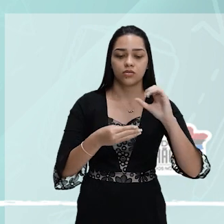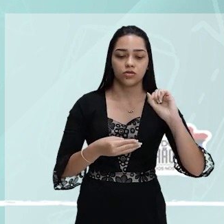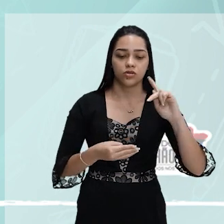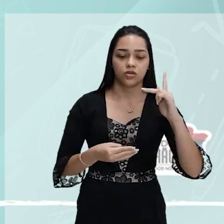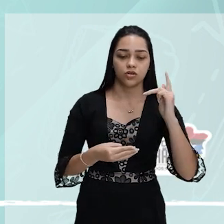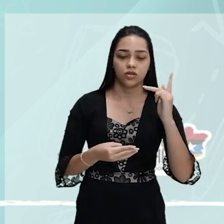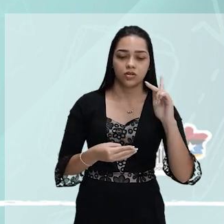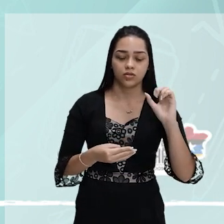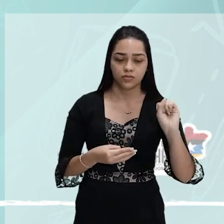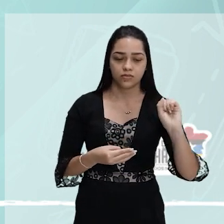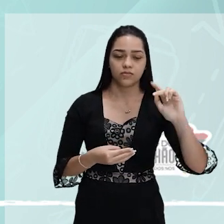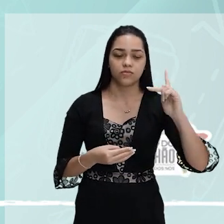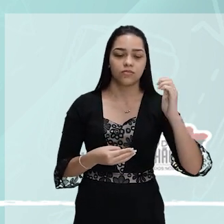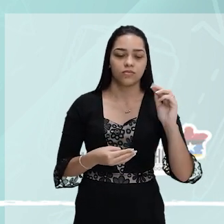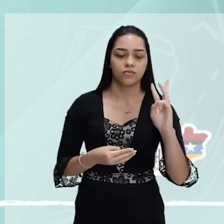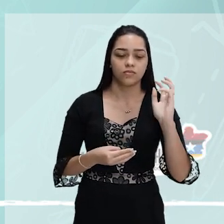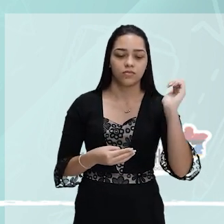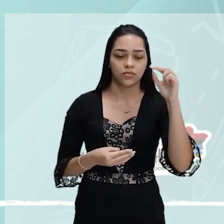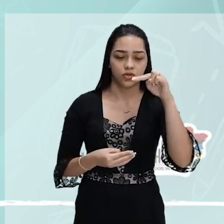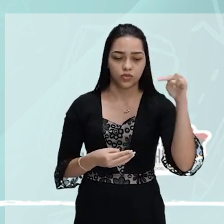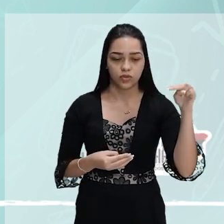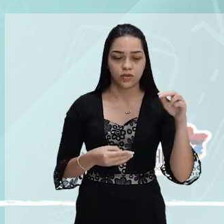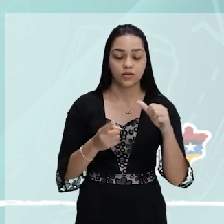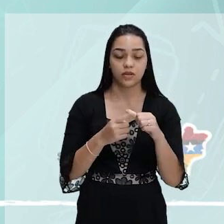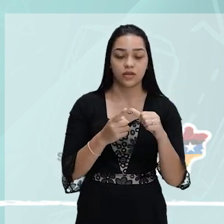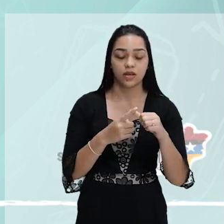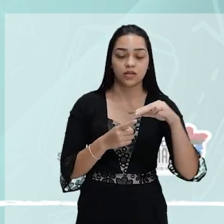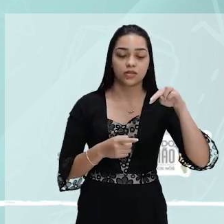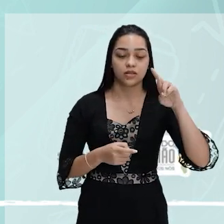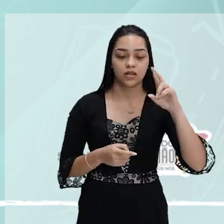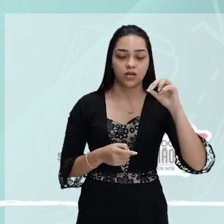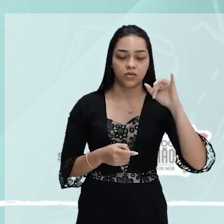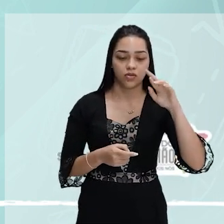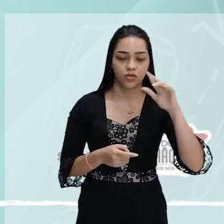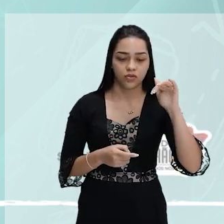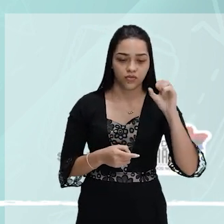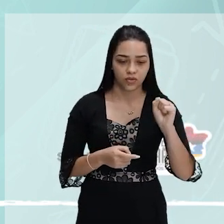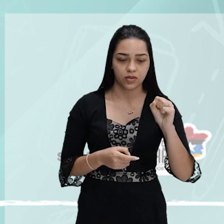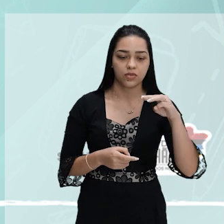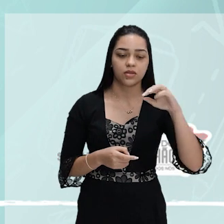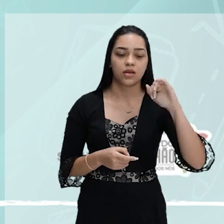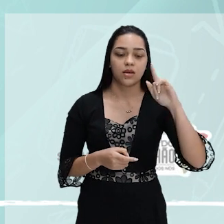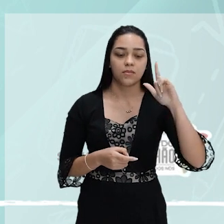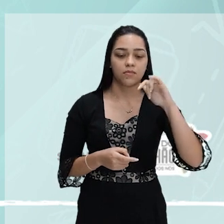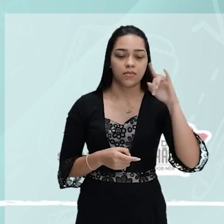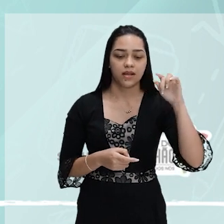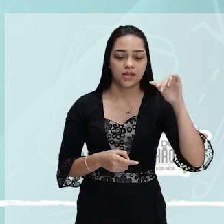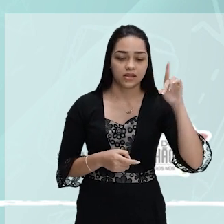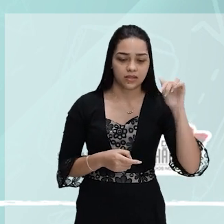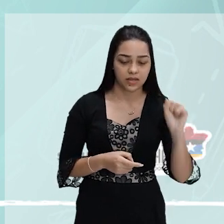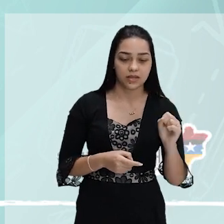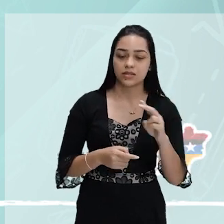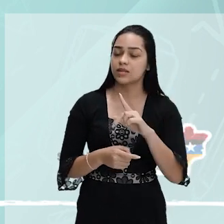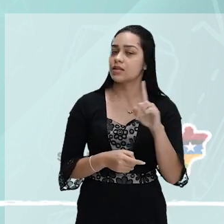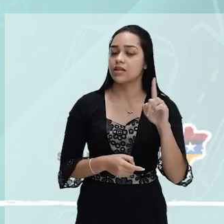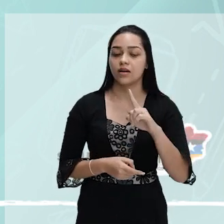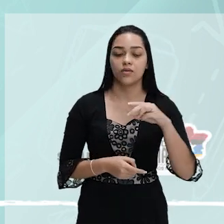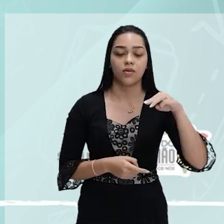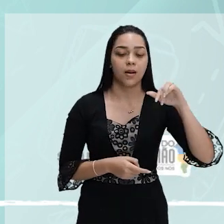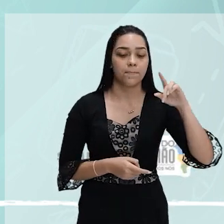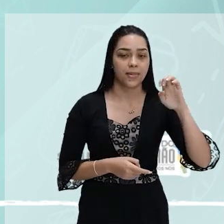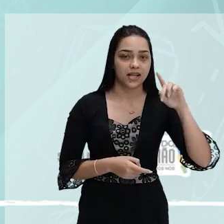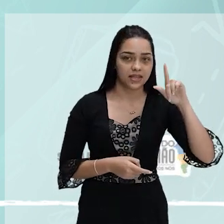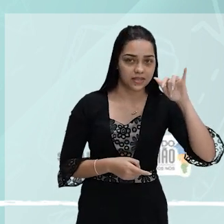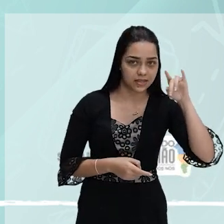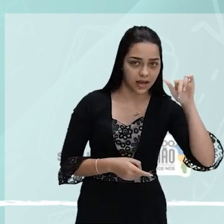micróglias, ok? Das células de Schwann e falaremos sobre as neurofibras mielinizadas e as